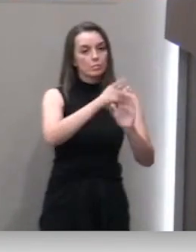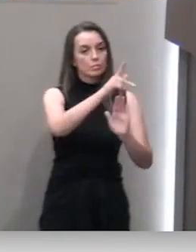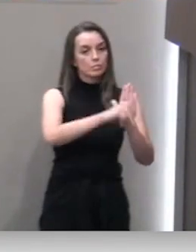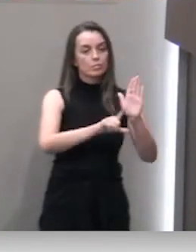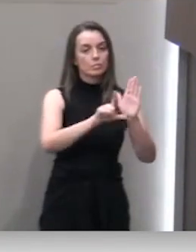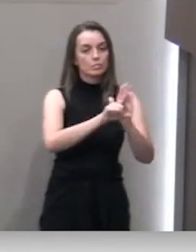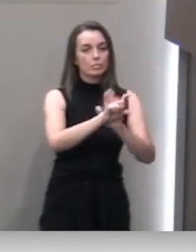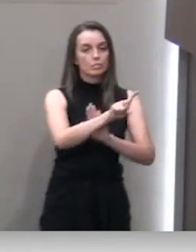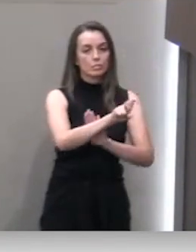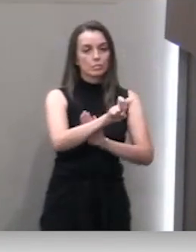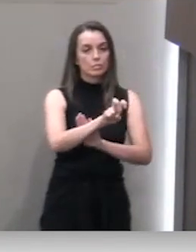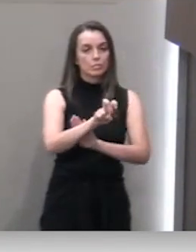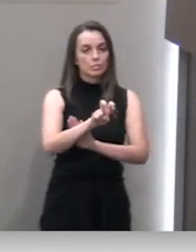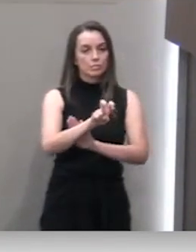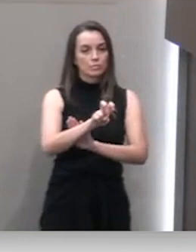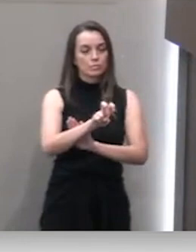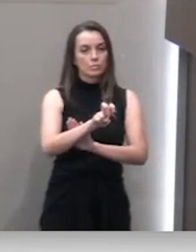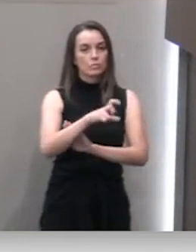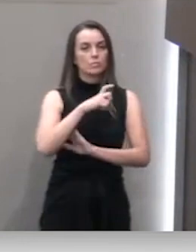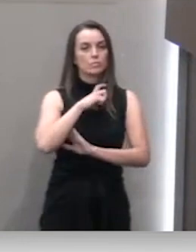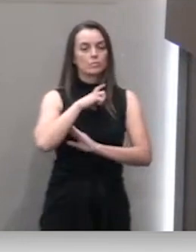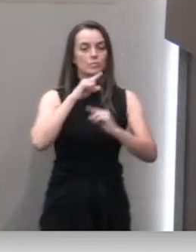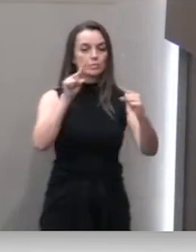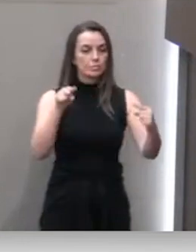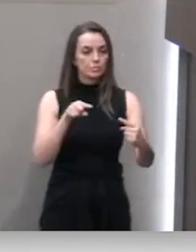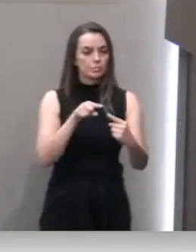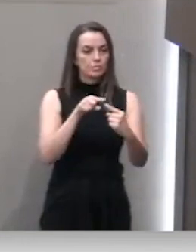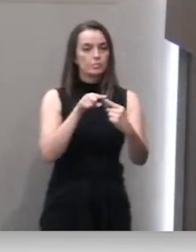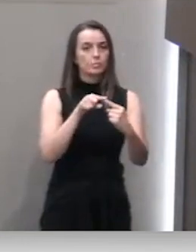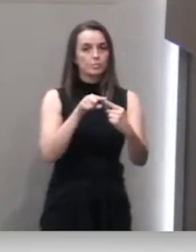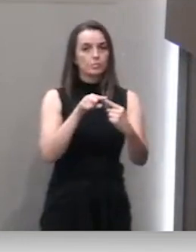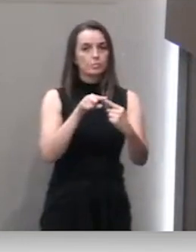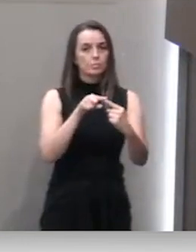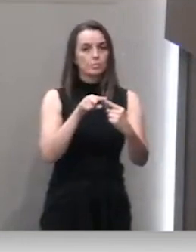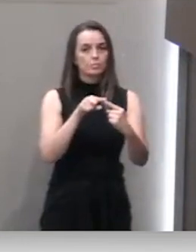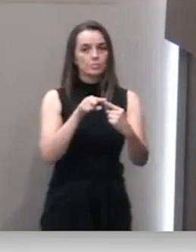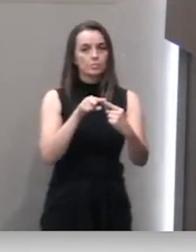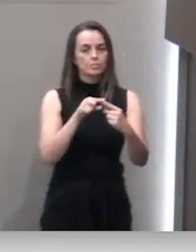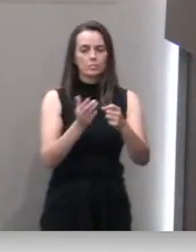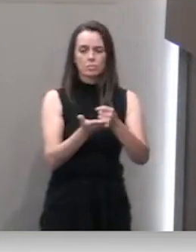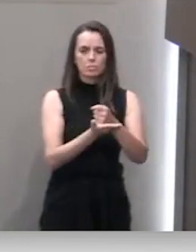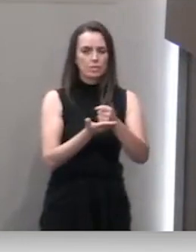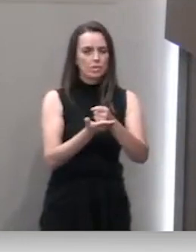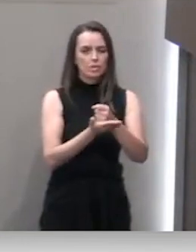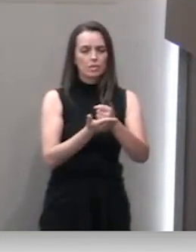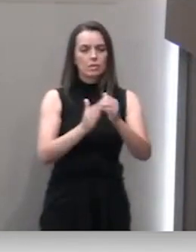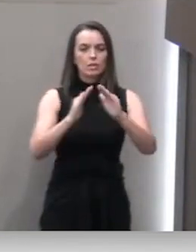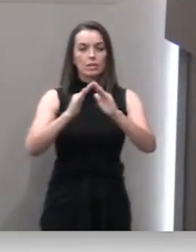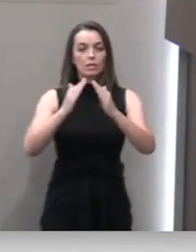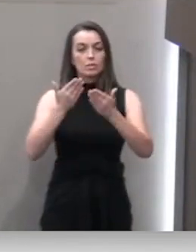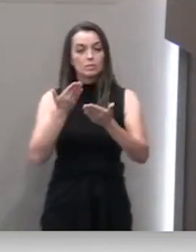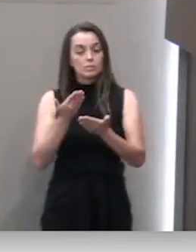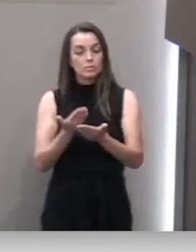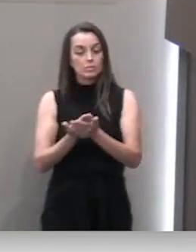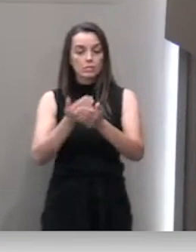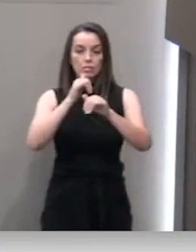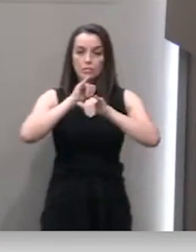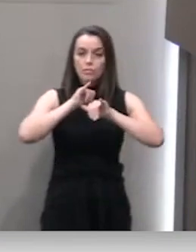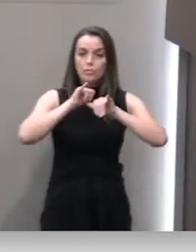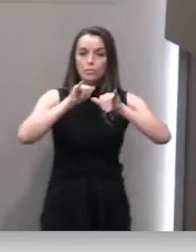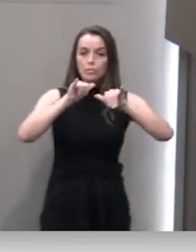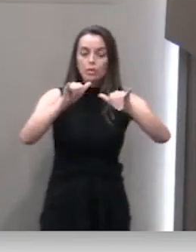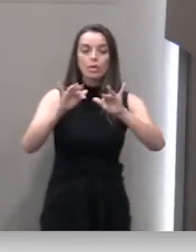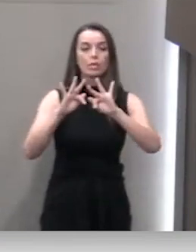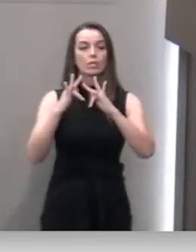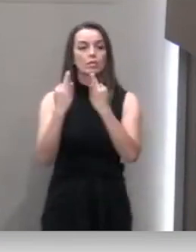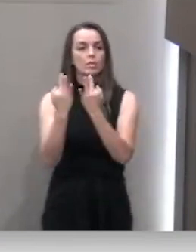155, que tem por finalidade, basicamente, que as escolas informem as